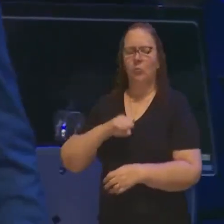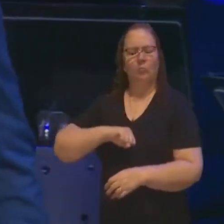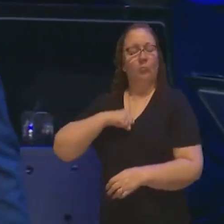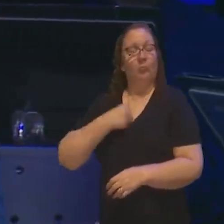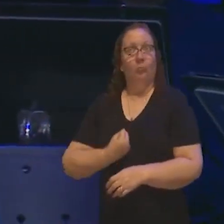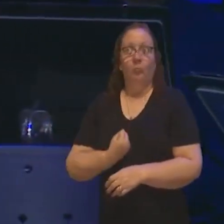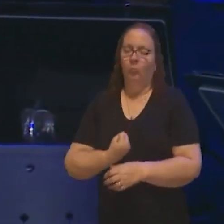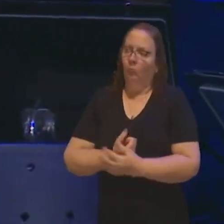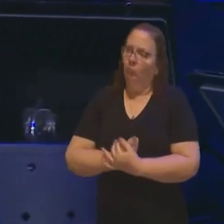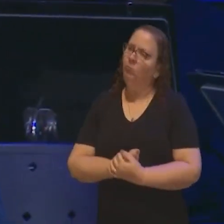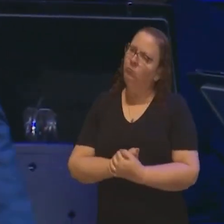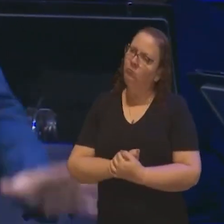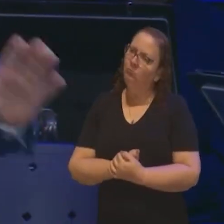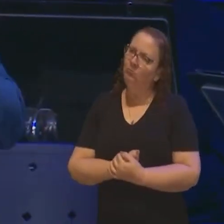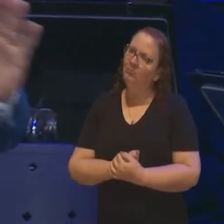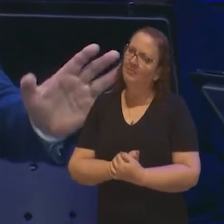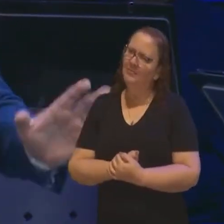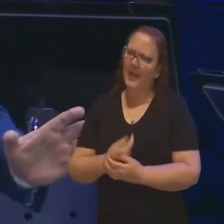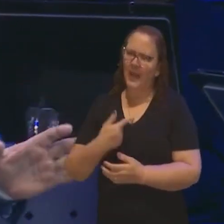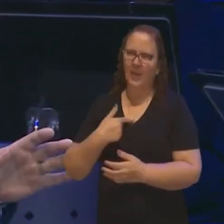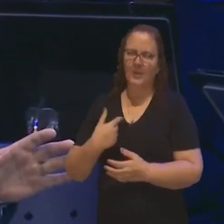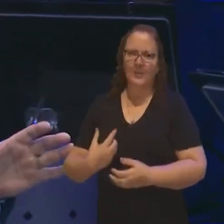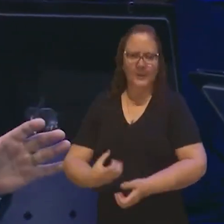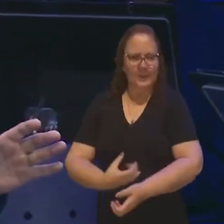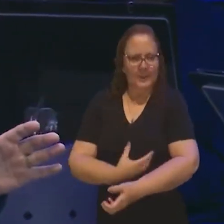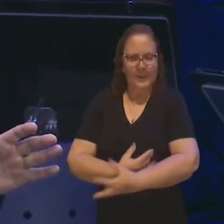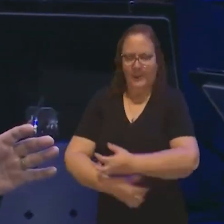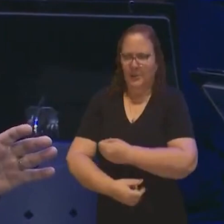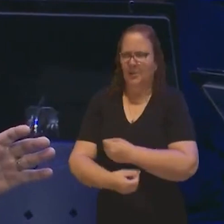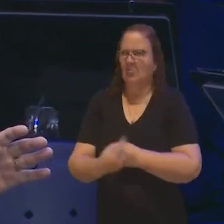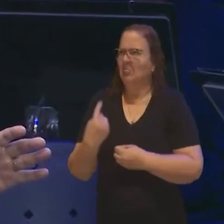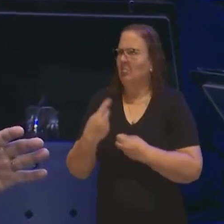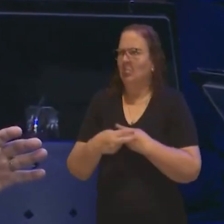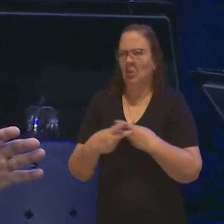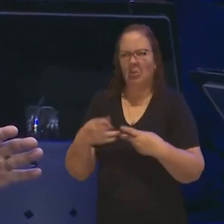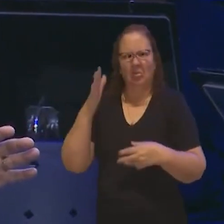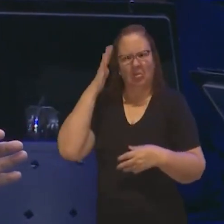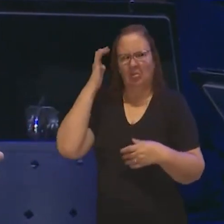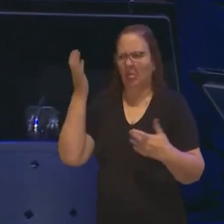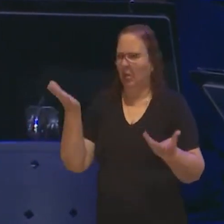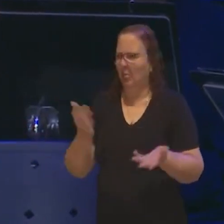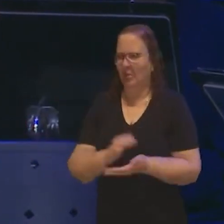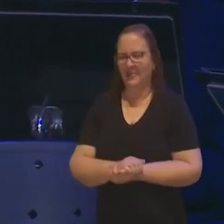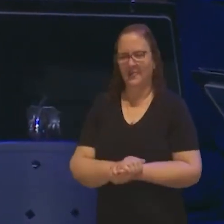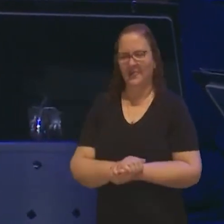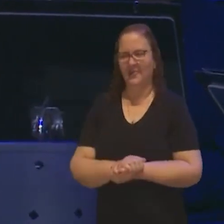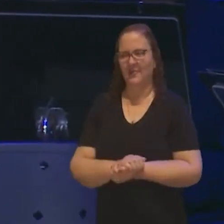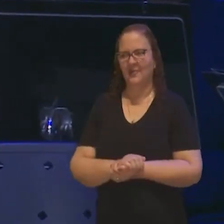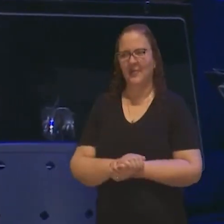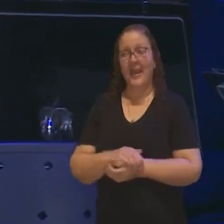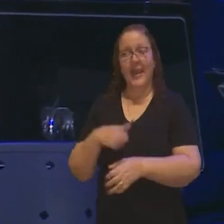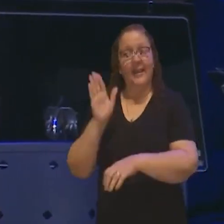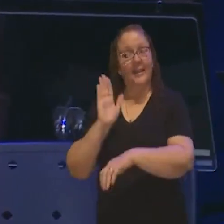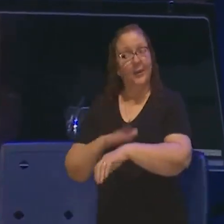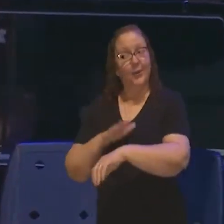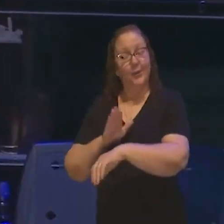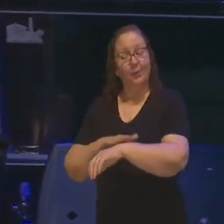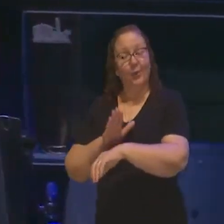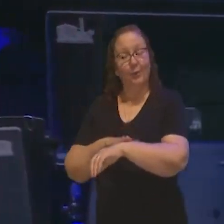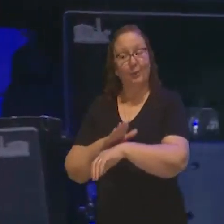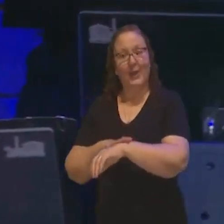raivoso, eu estava estressado com alguma coisa. E quando foi o momento de